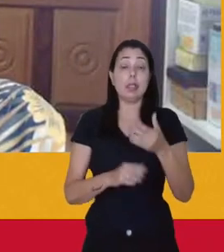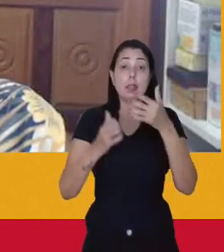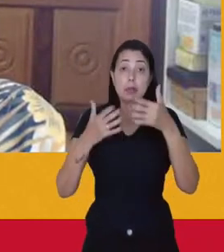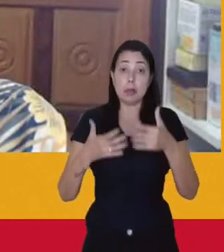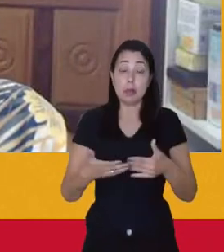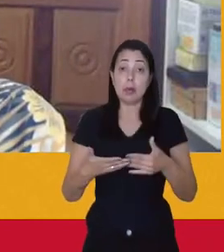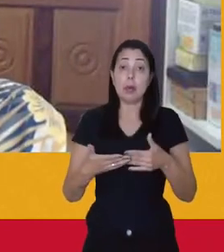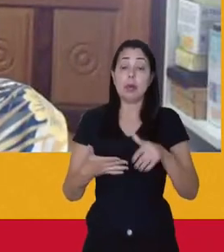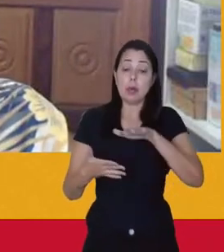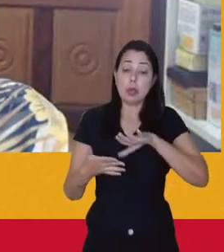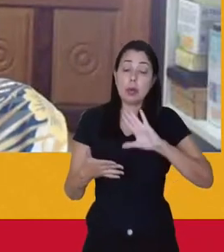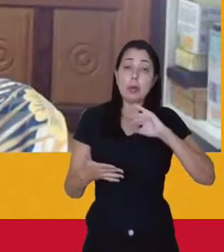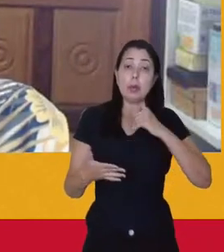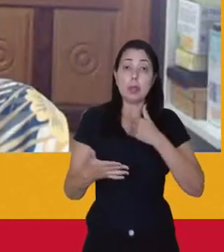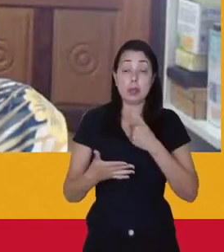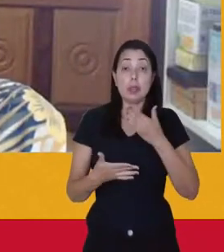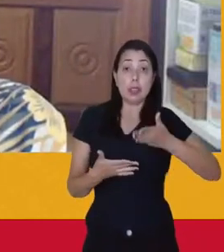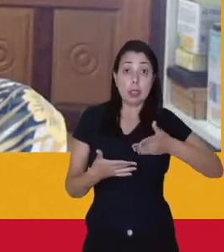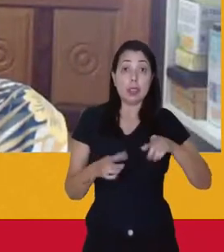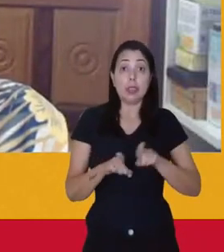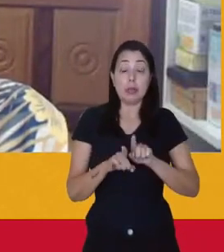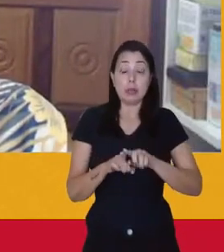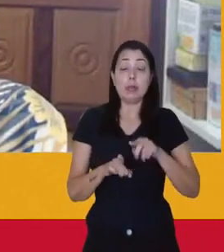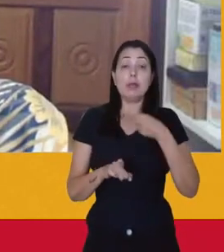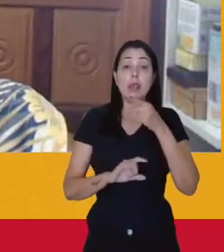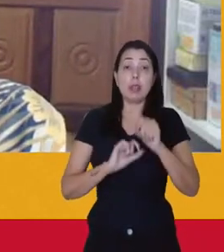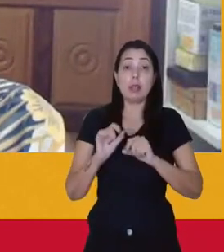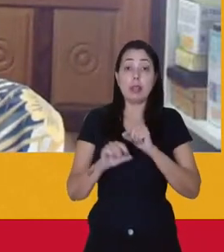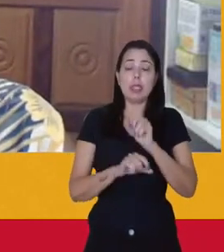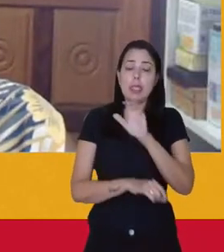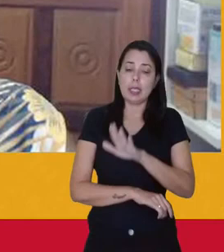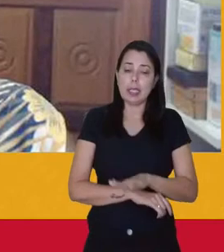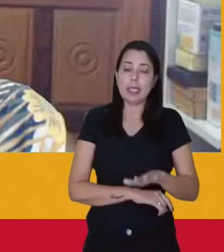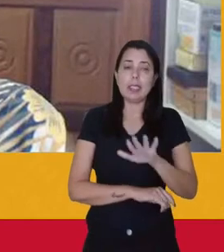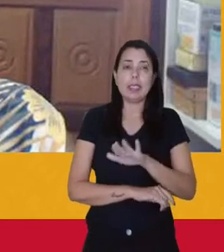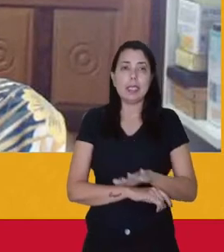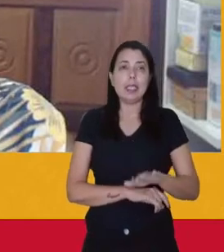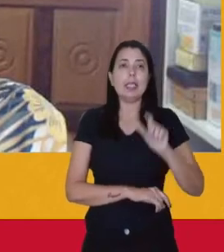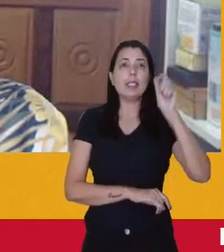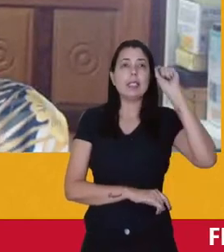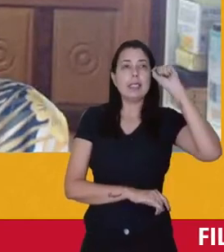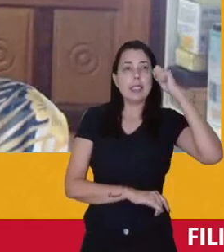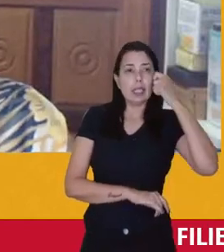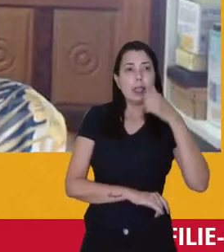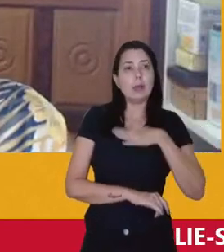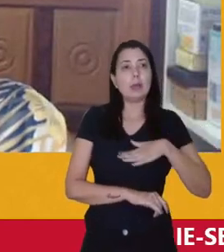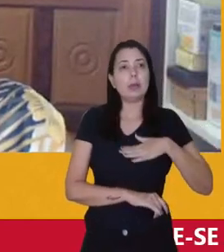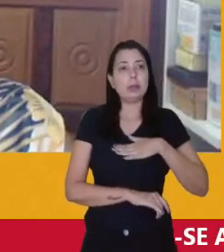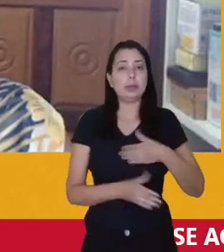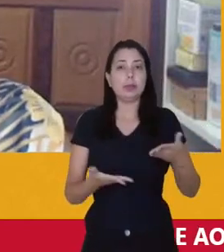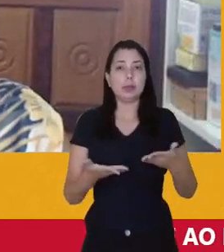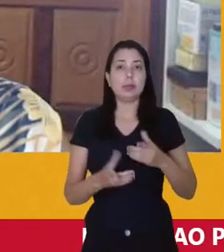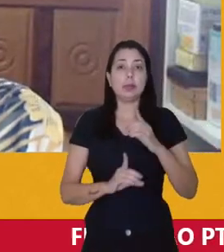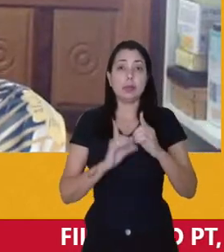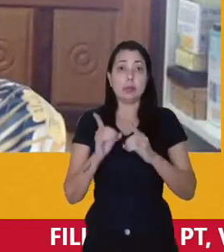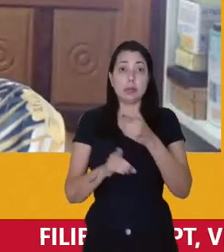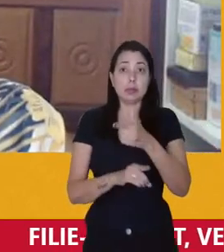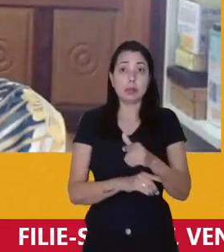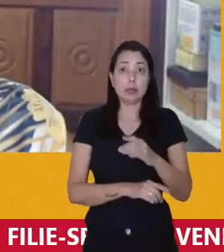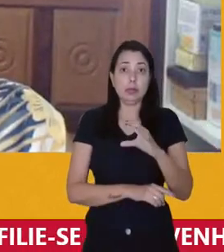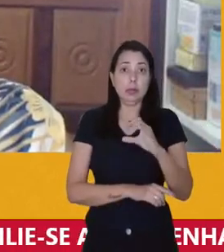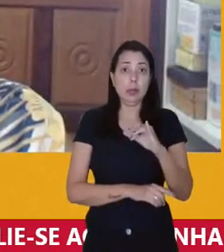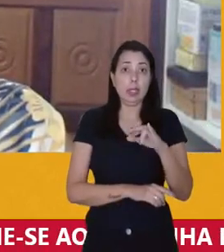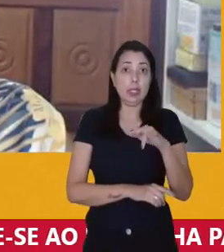estão colocando para nós. E já que nós estamos falando tanto das infâncias negras, eu queria agora conversar de novo com a